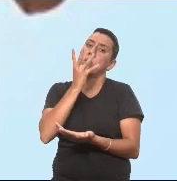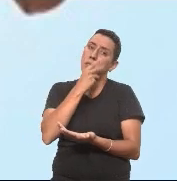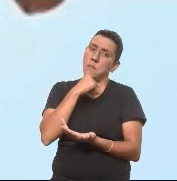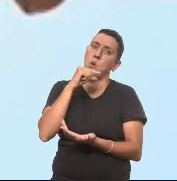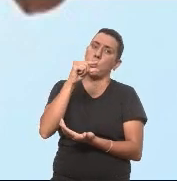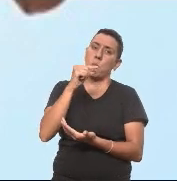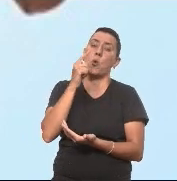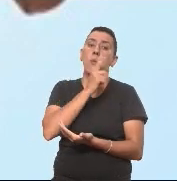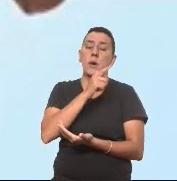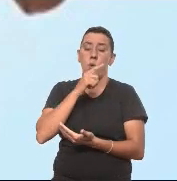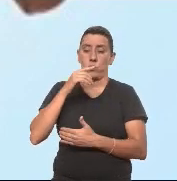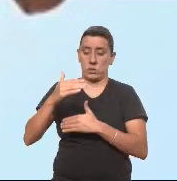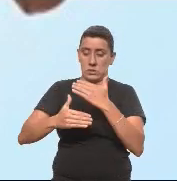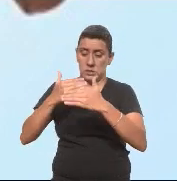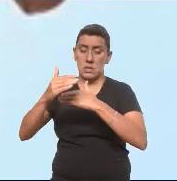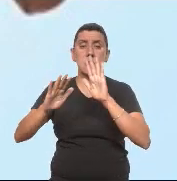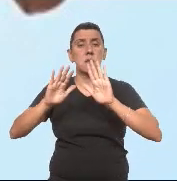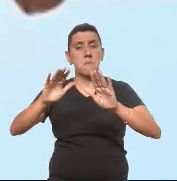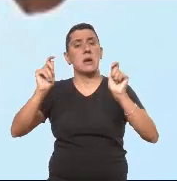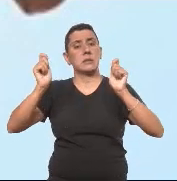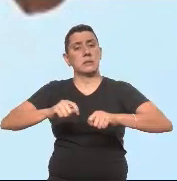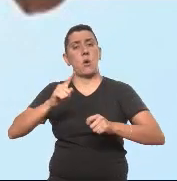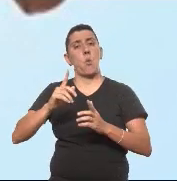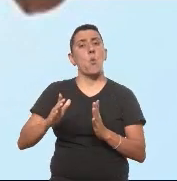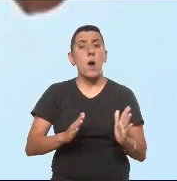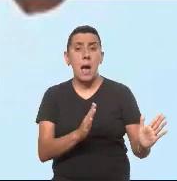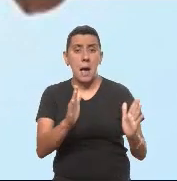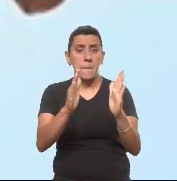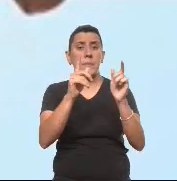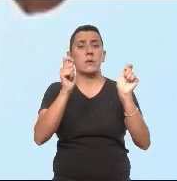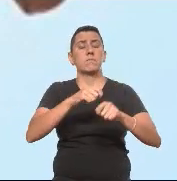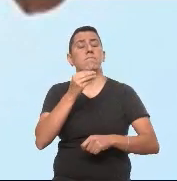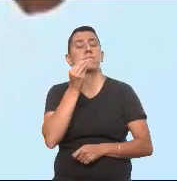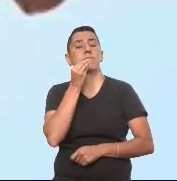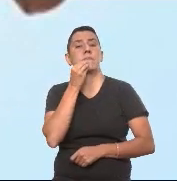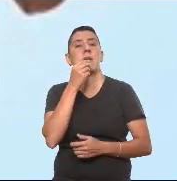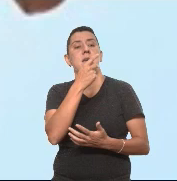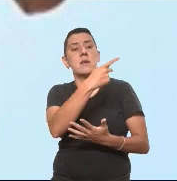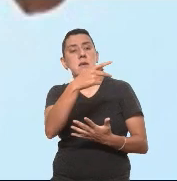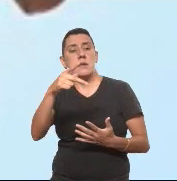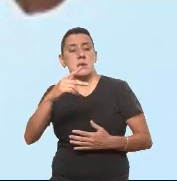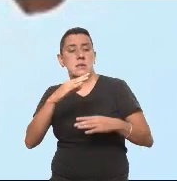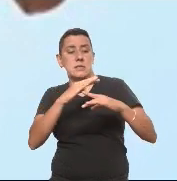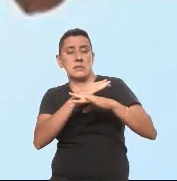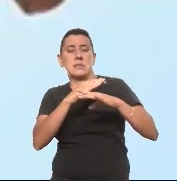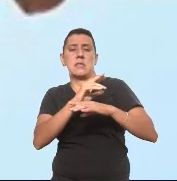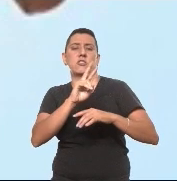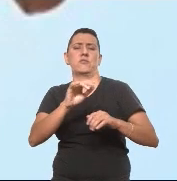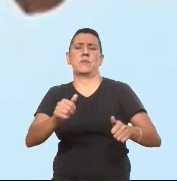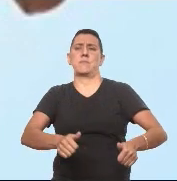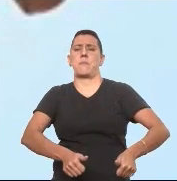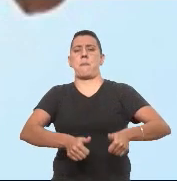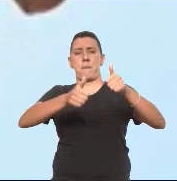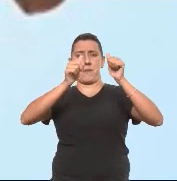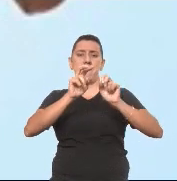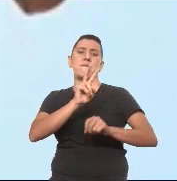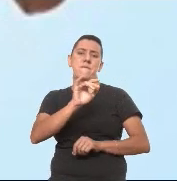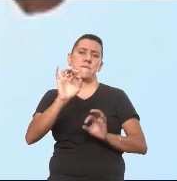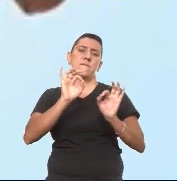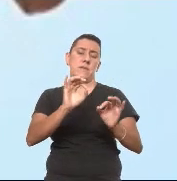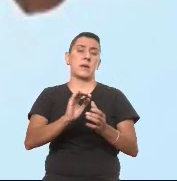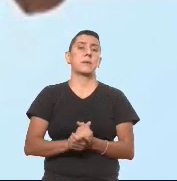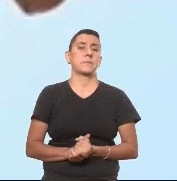trazer resultados mas é um caminho que os municípios cada vez mais vão aderindo um outro exemplo